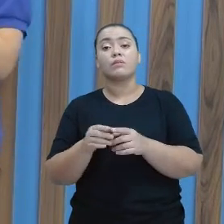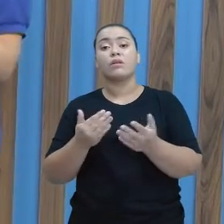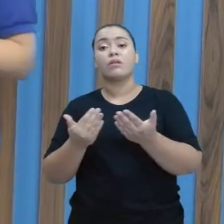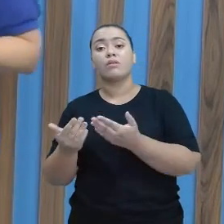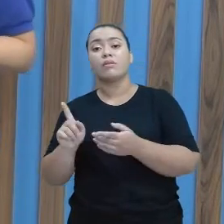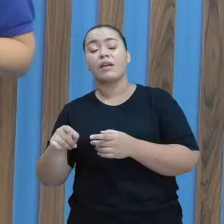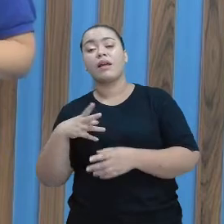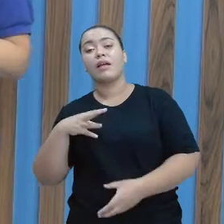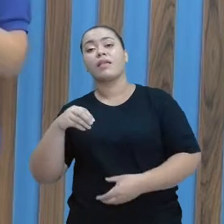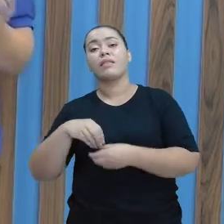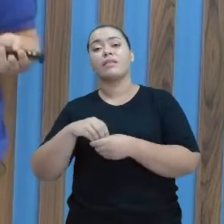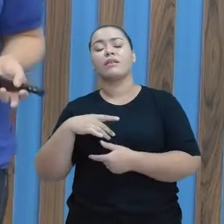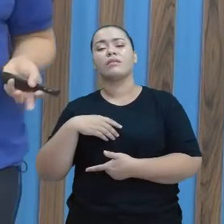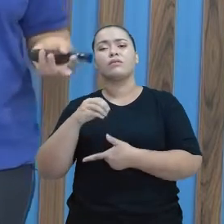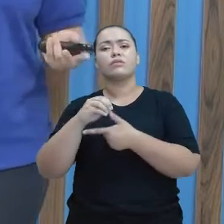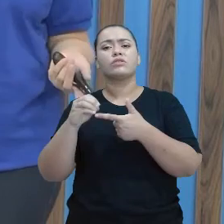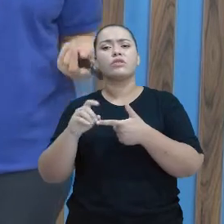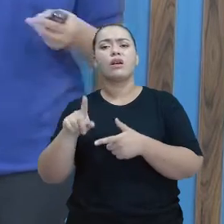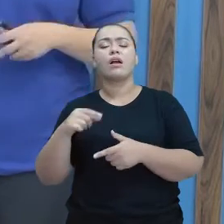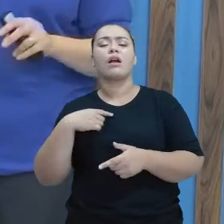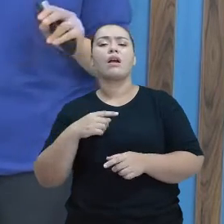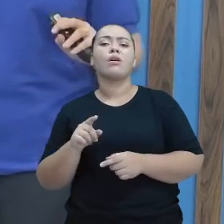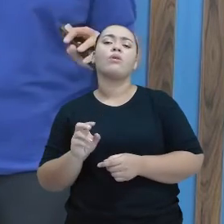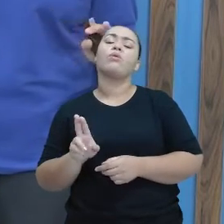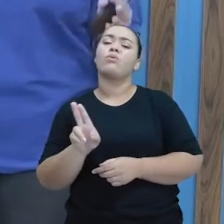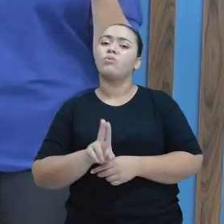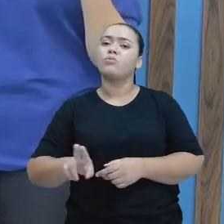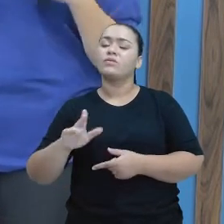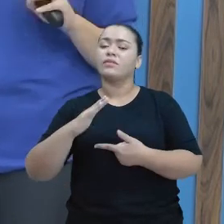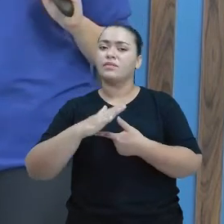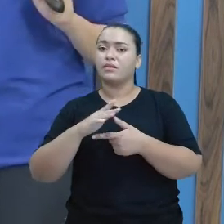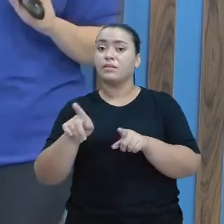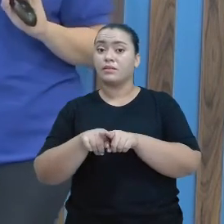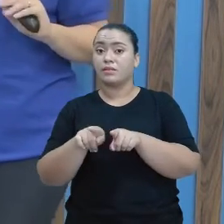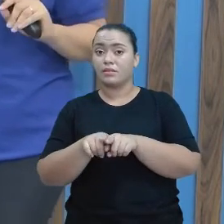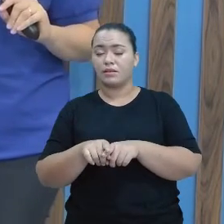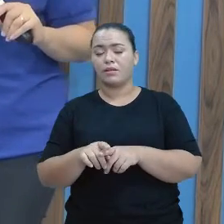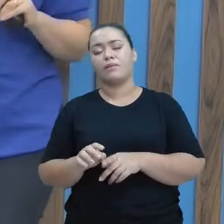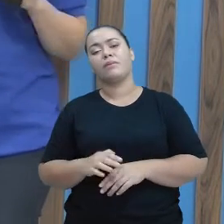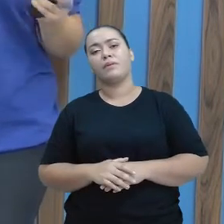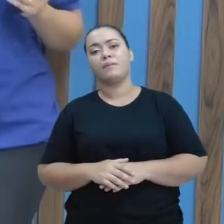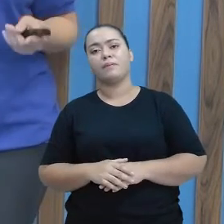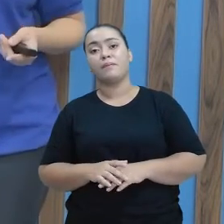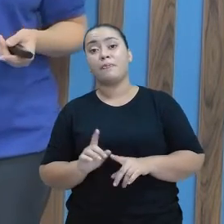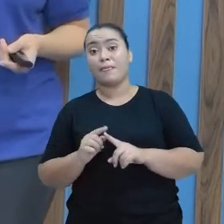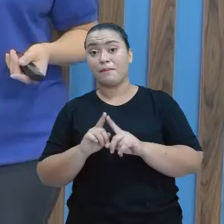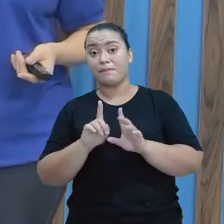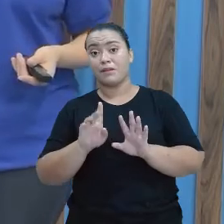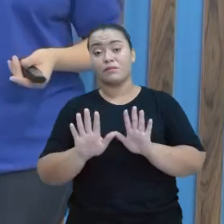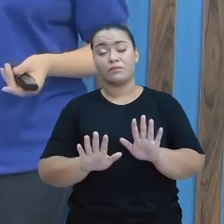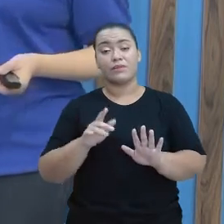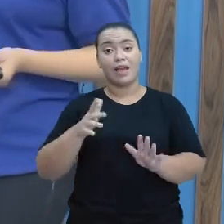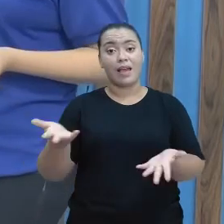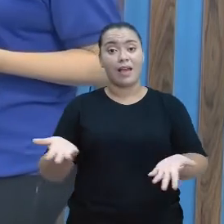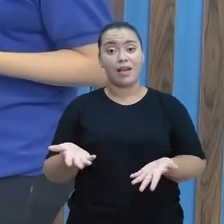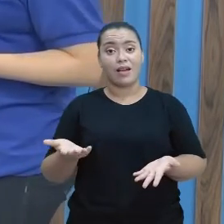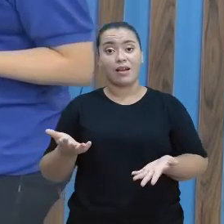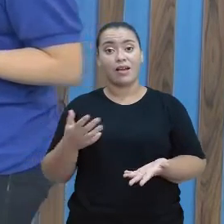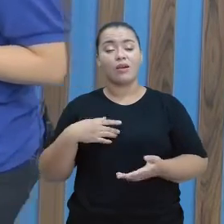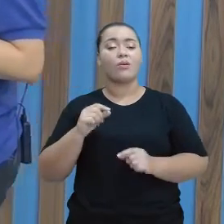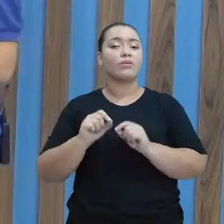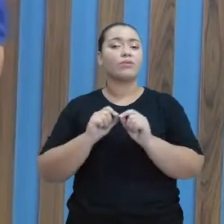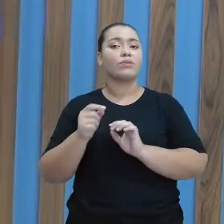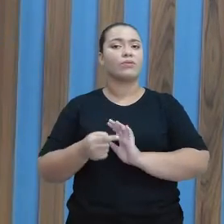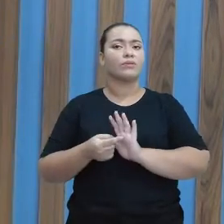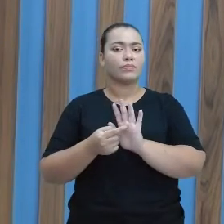dentro da geometria, utilizando circunferência e o próprio triângulo que a gente pode explorar mais na frente. Mas a ideia da gente na aula não é essa, tá certo,